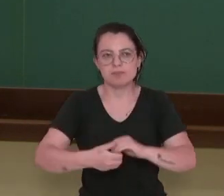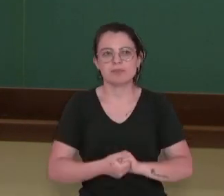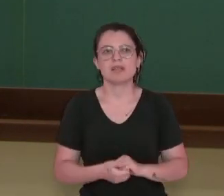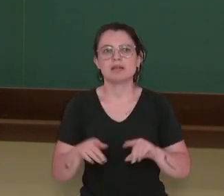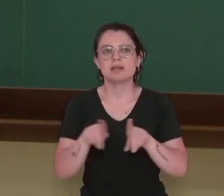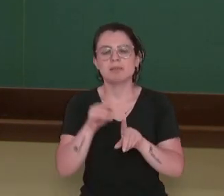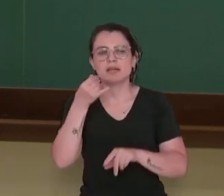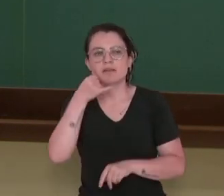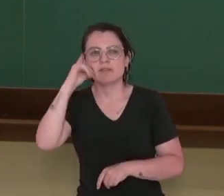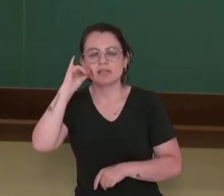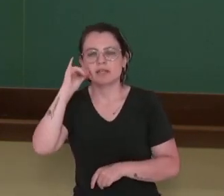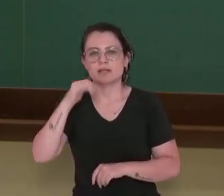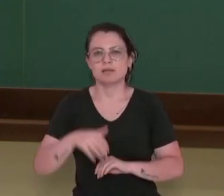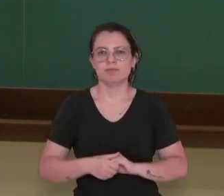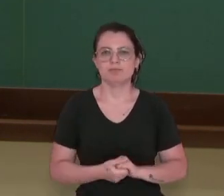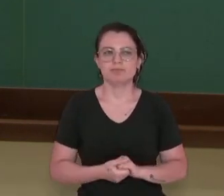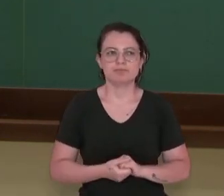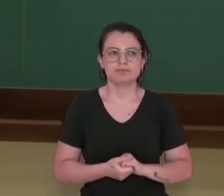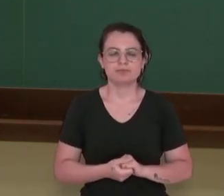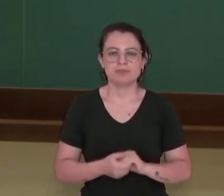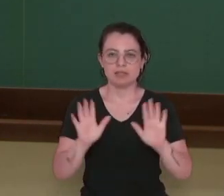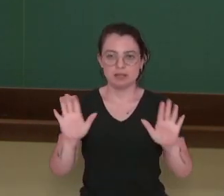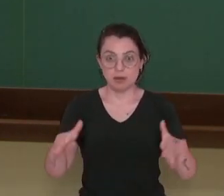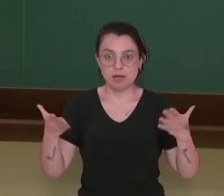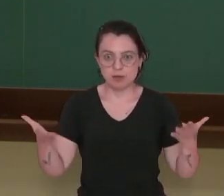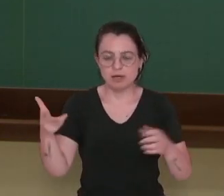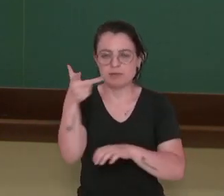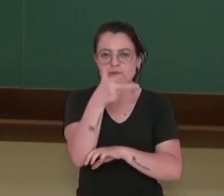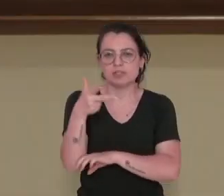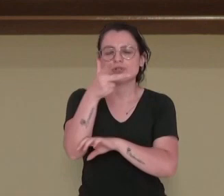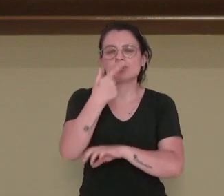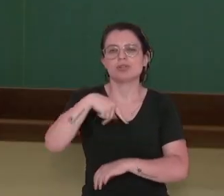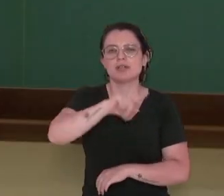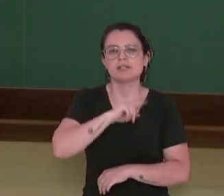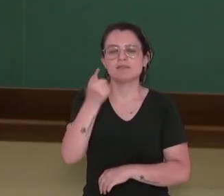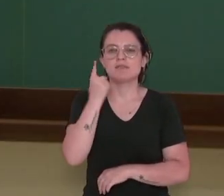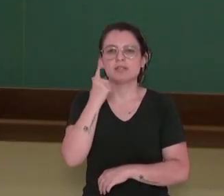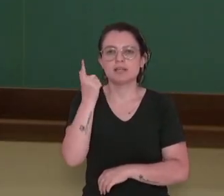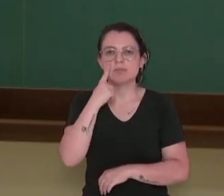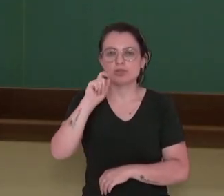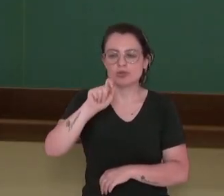acarretar vários trabalhadores ali. Então, nesse vídeo, nós